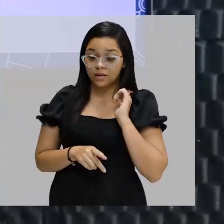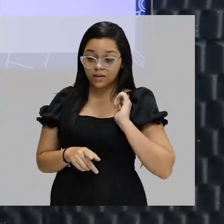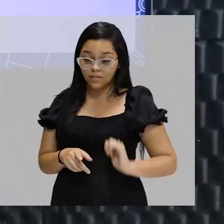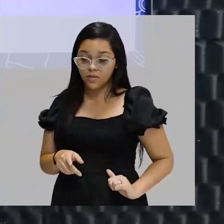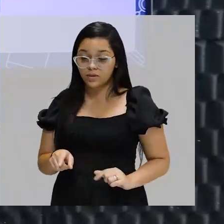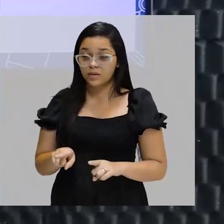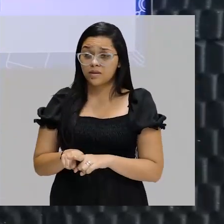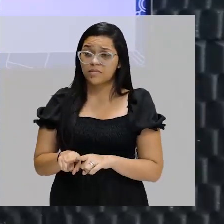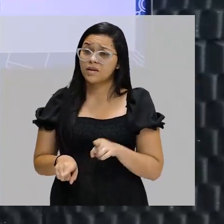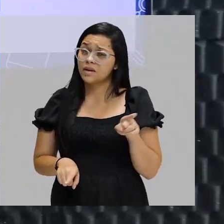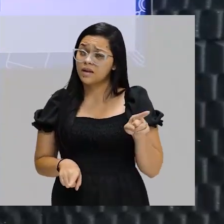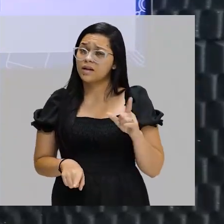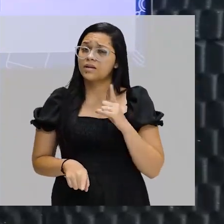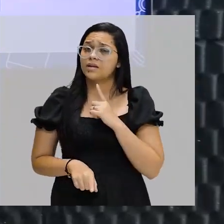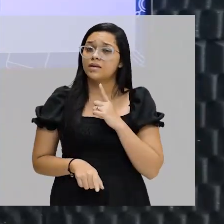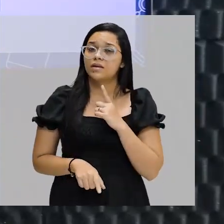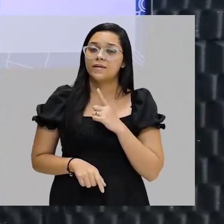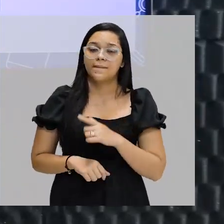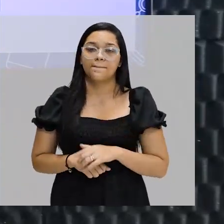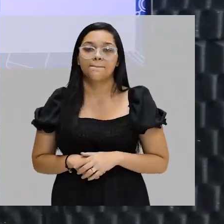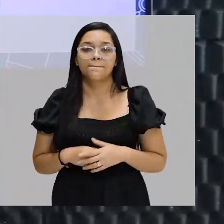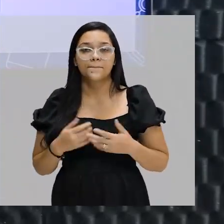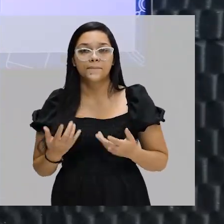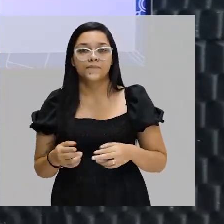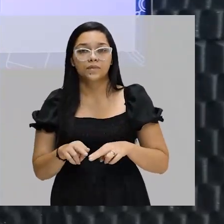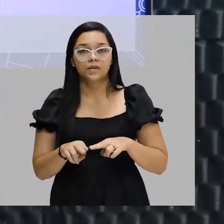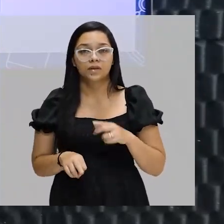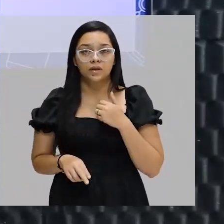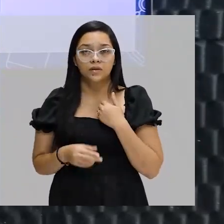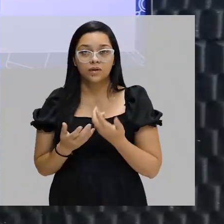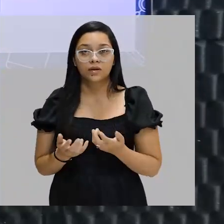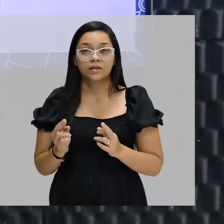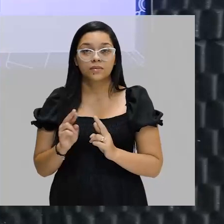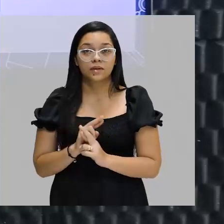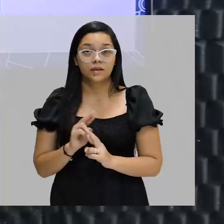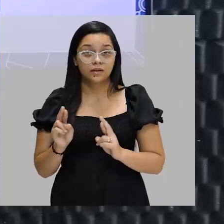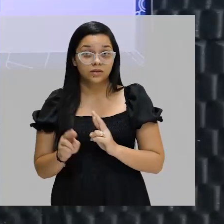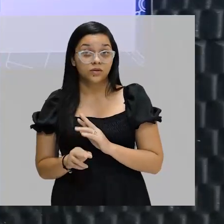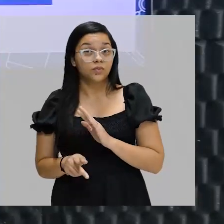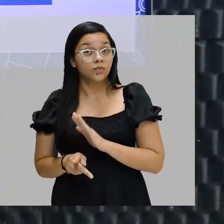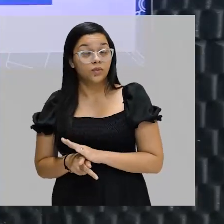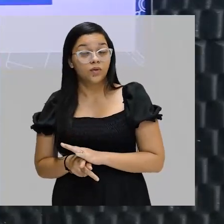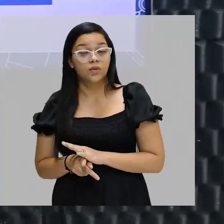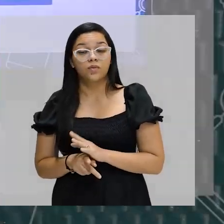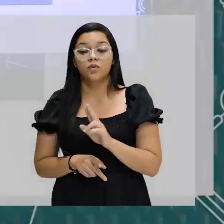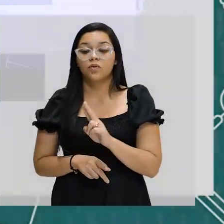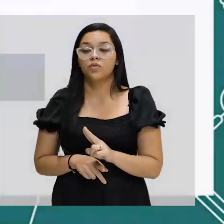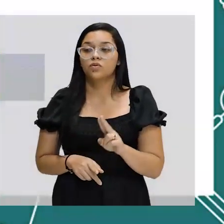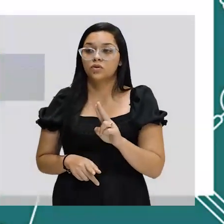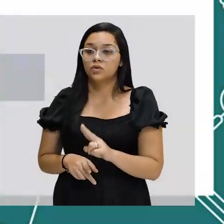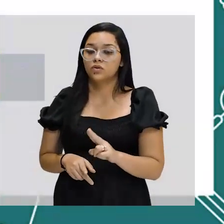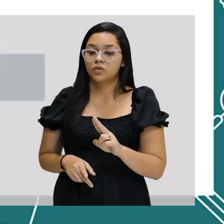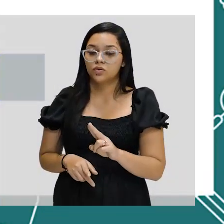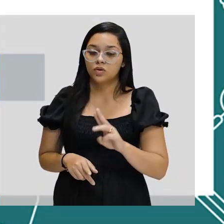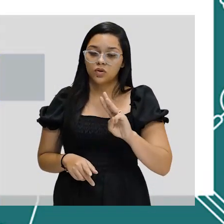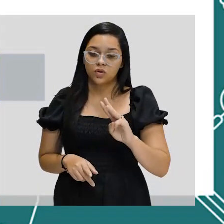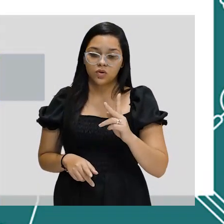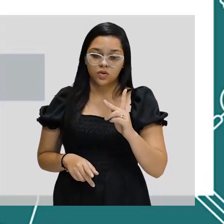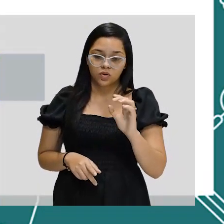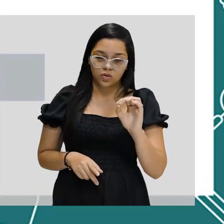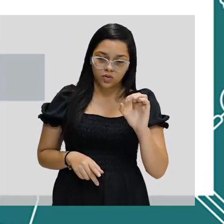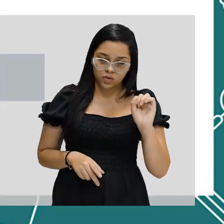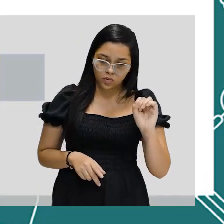que é o objeto que ela possui. Nesse caso, quando eu quero estabelecer relação de posse, o pronome utilizado é o